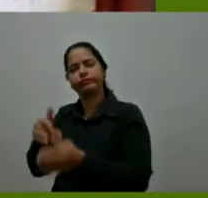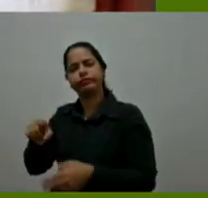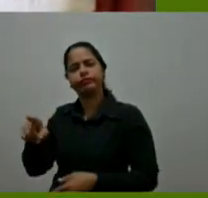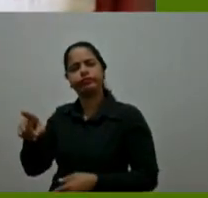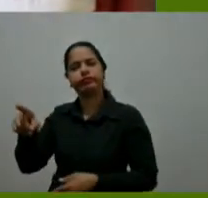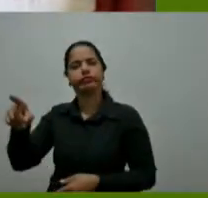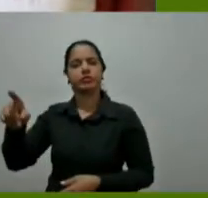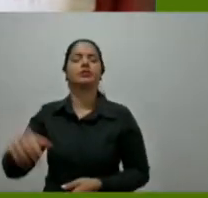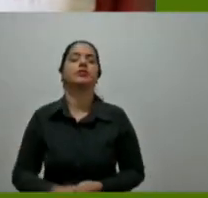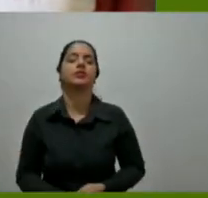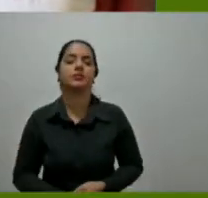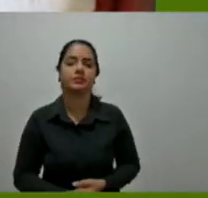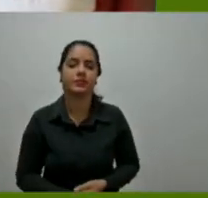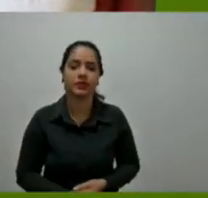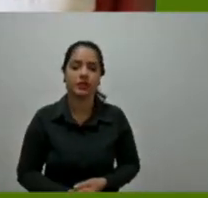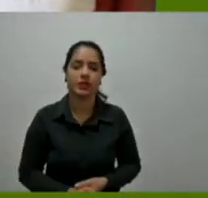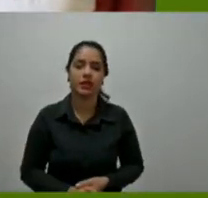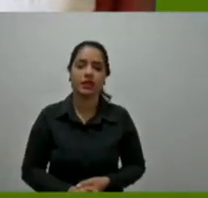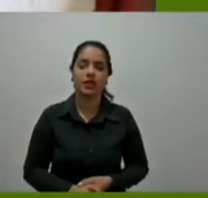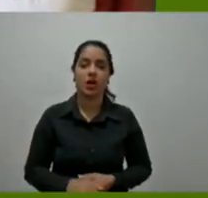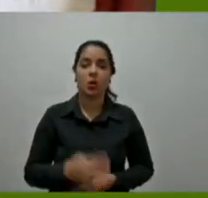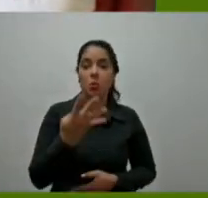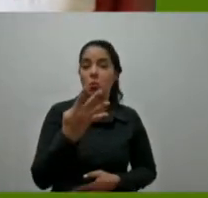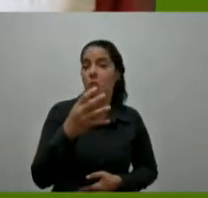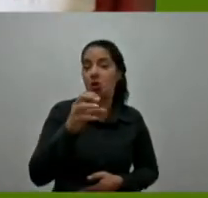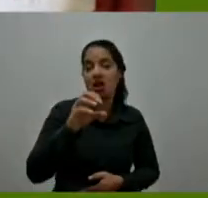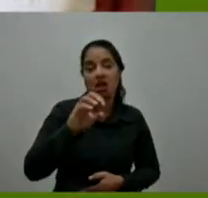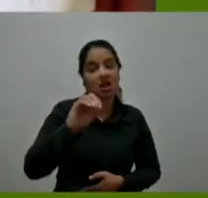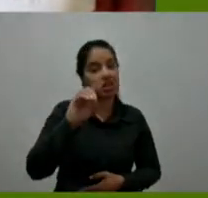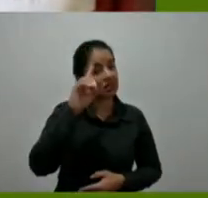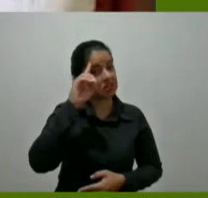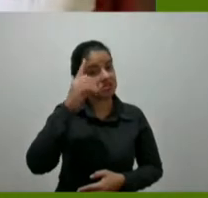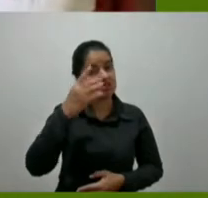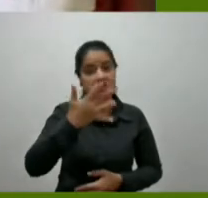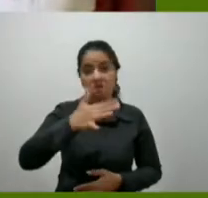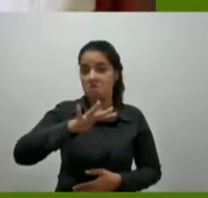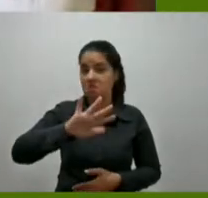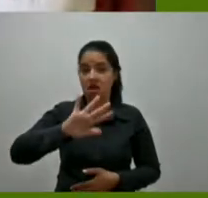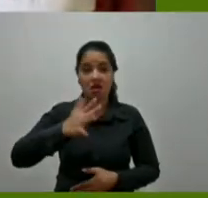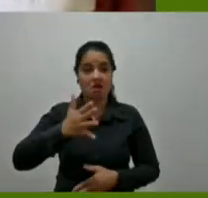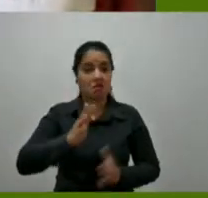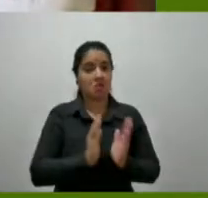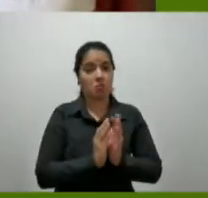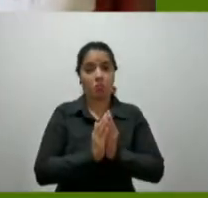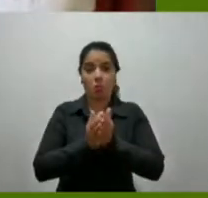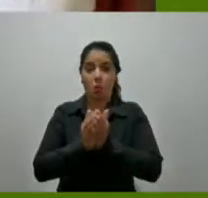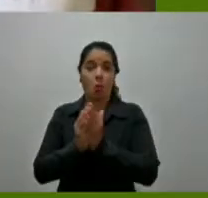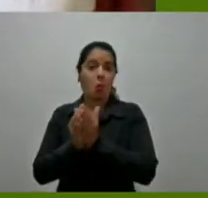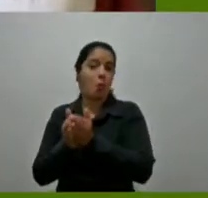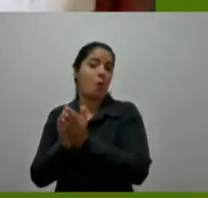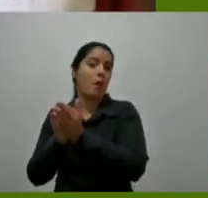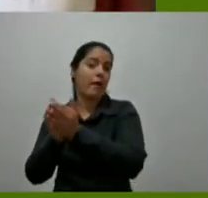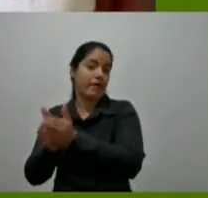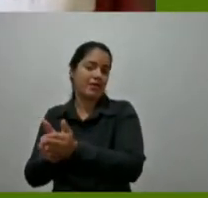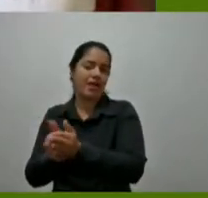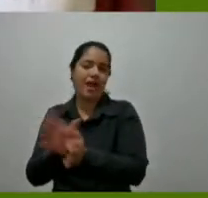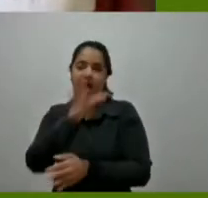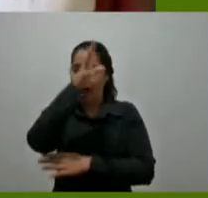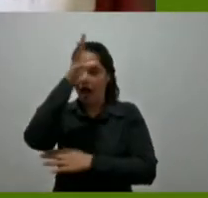35, 40 dias depois. Amazonas é um mundo, é fabuloso, é